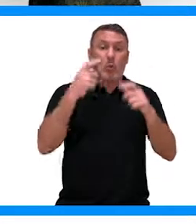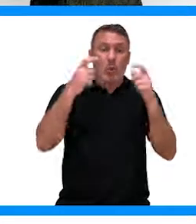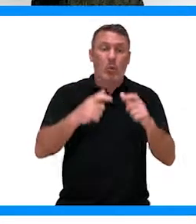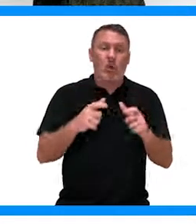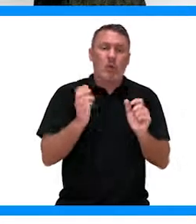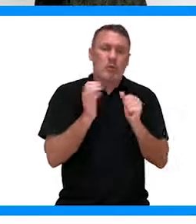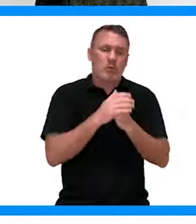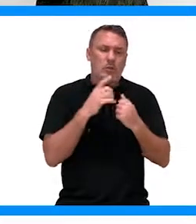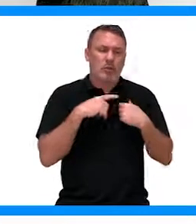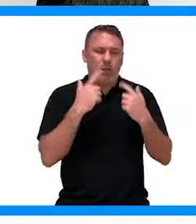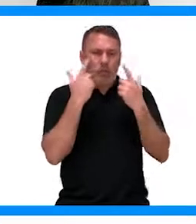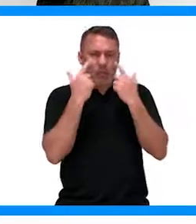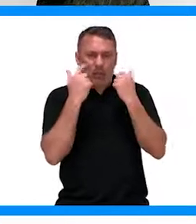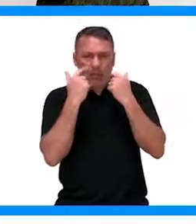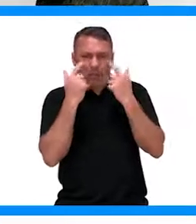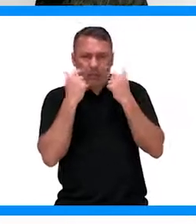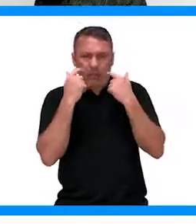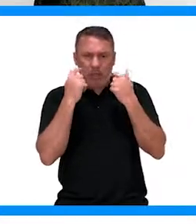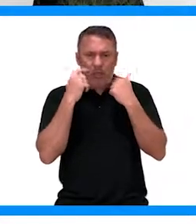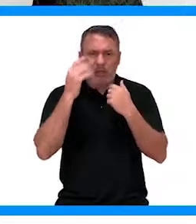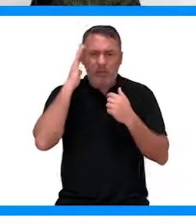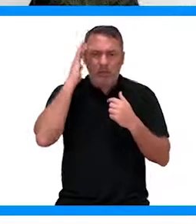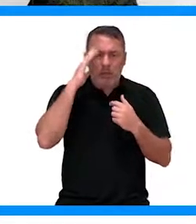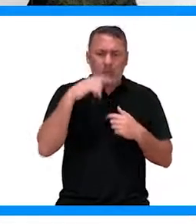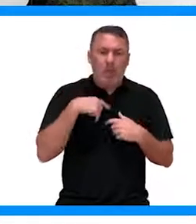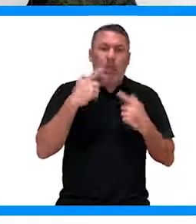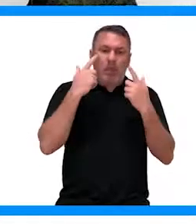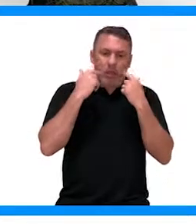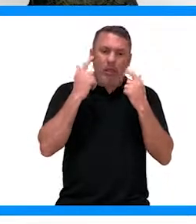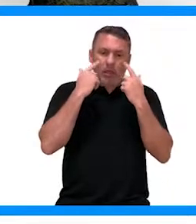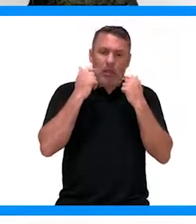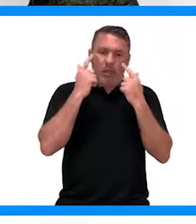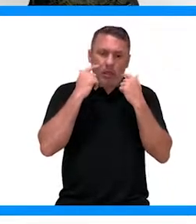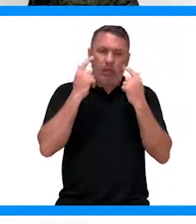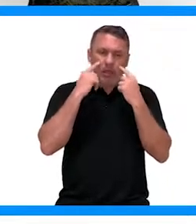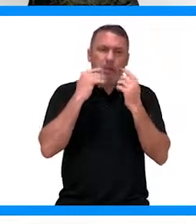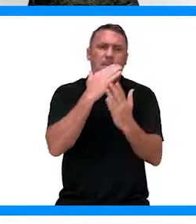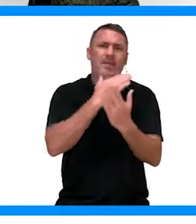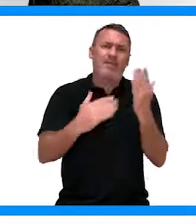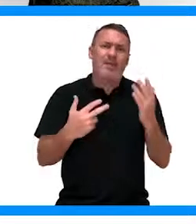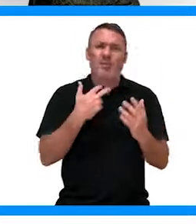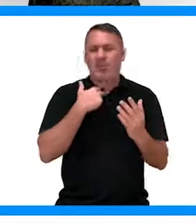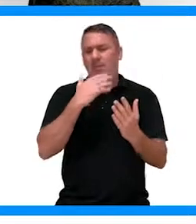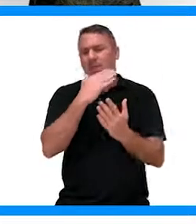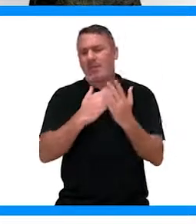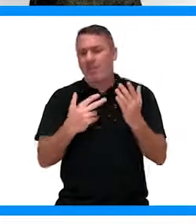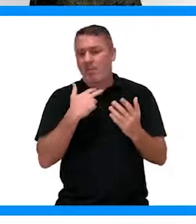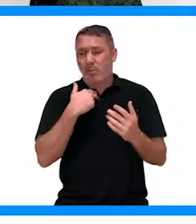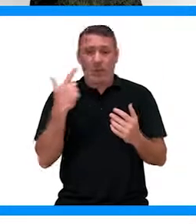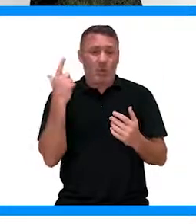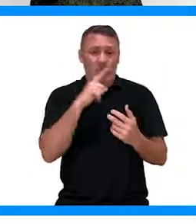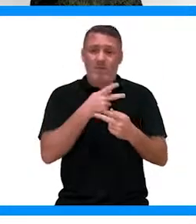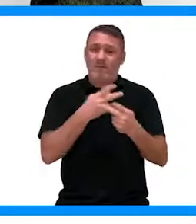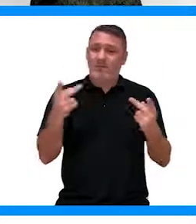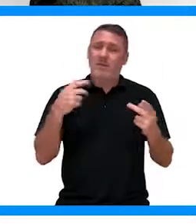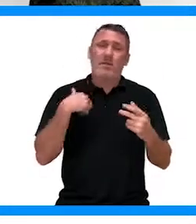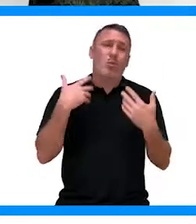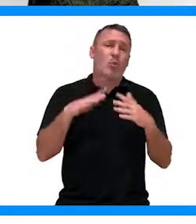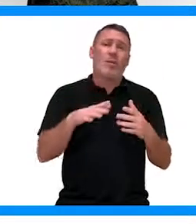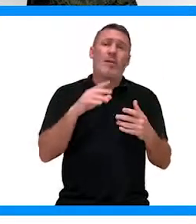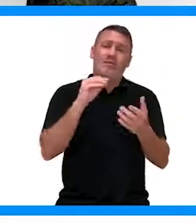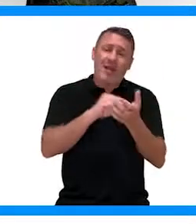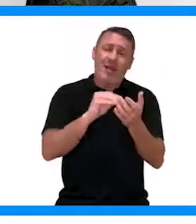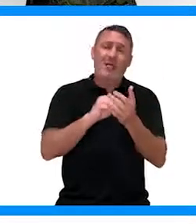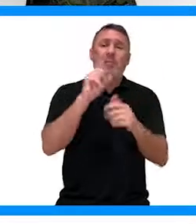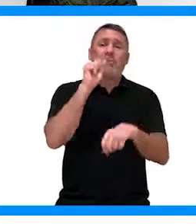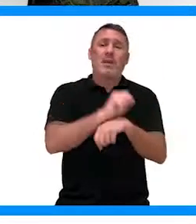Procurei um lugar onde esgotar as lágrimas e tentava me explicar, repetindo aos soluços. Pela metade, não vou conseguir fazer